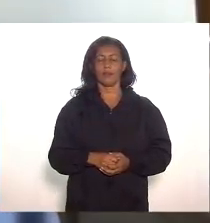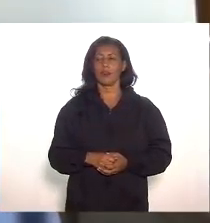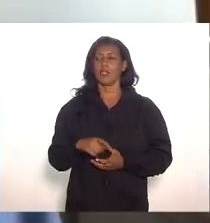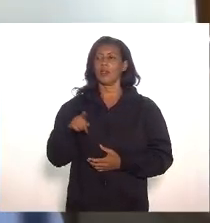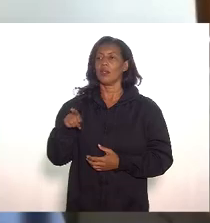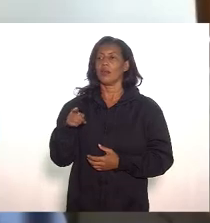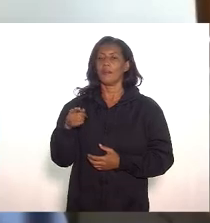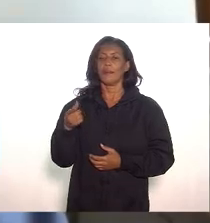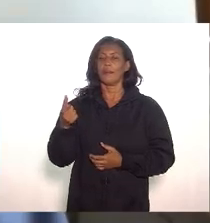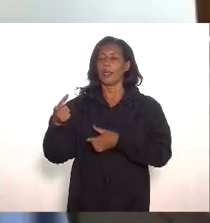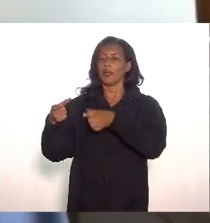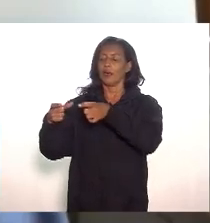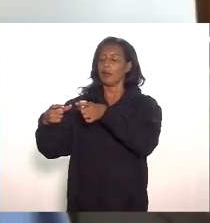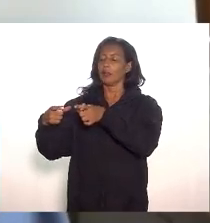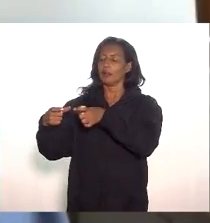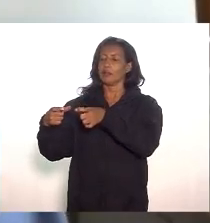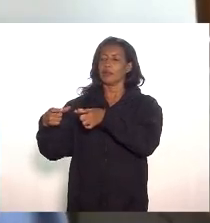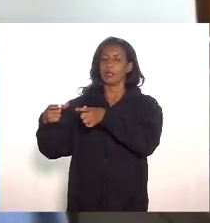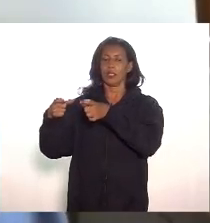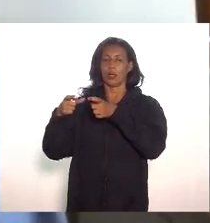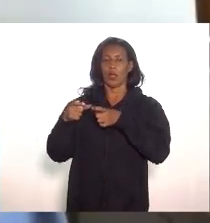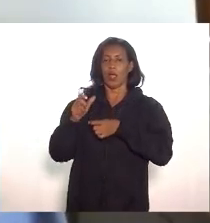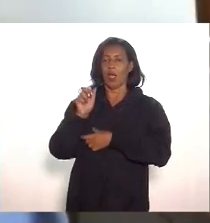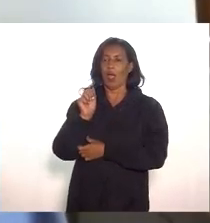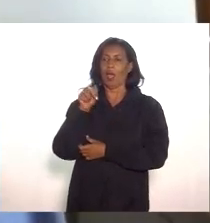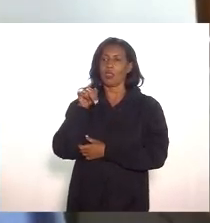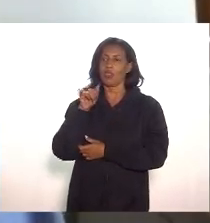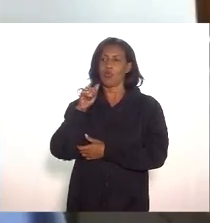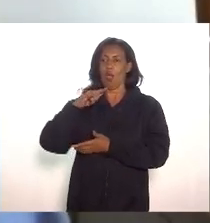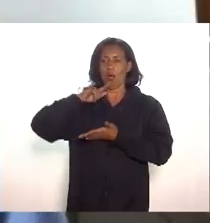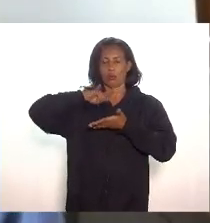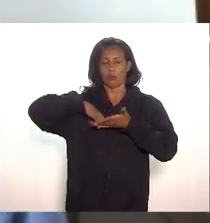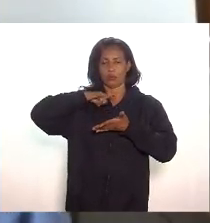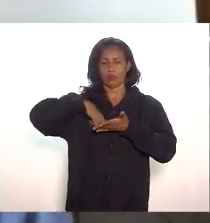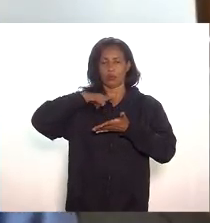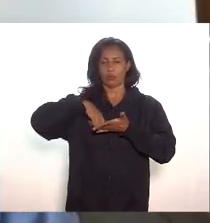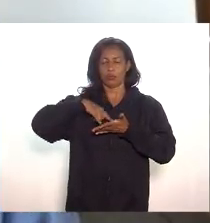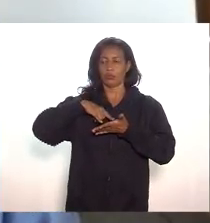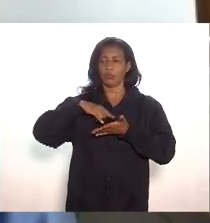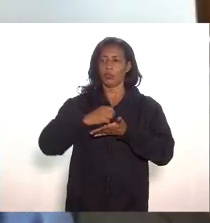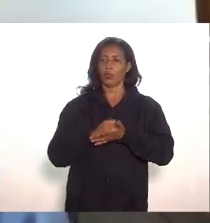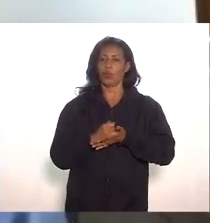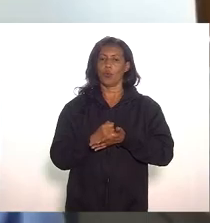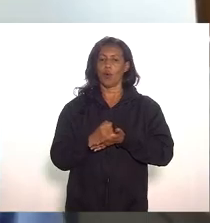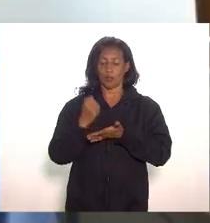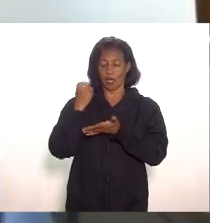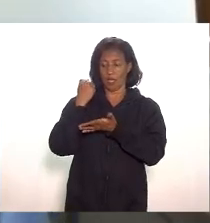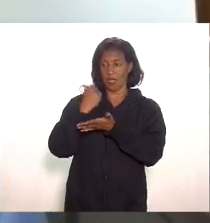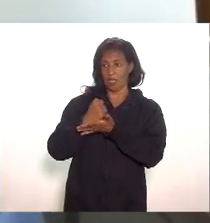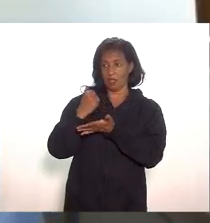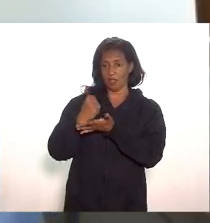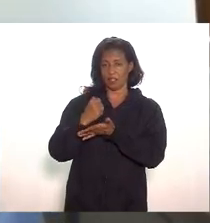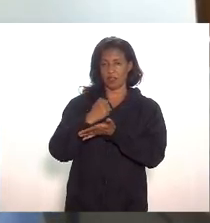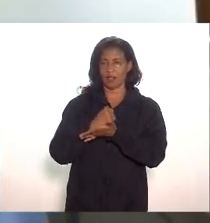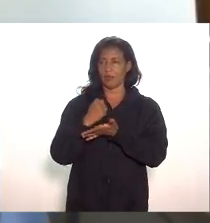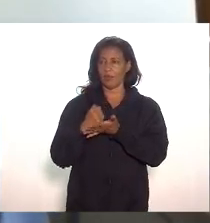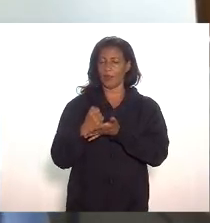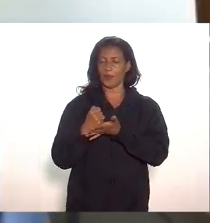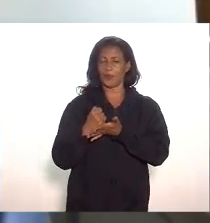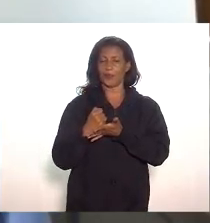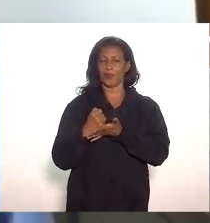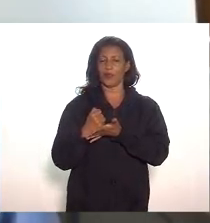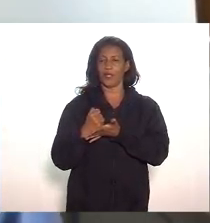recolhimento do certificado de licenciamento anual, contra apresentação de recibo, assinalando-se